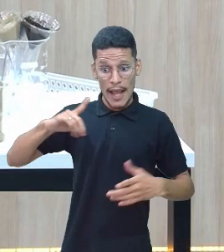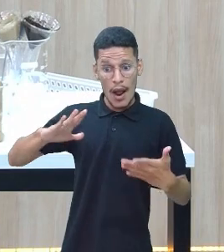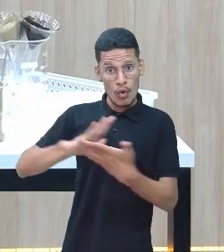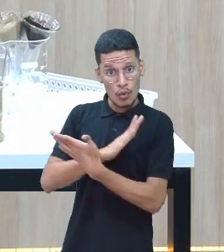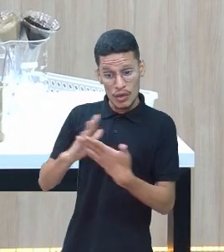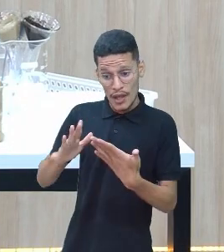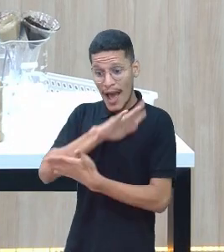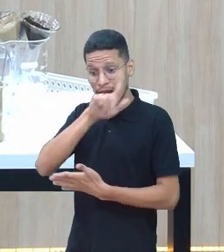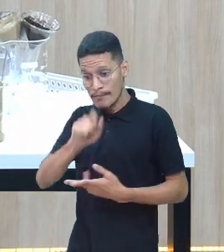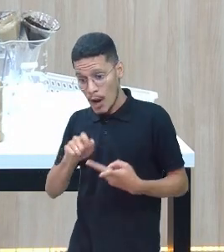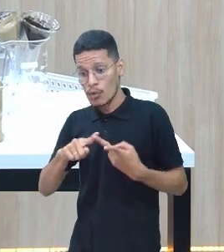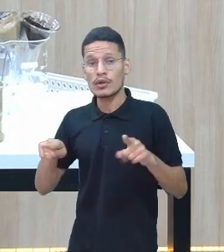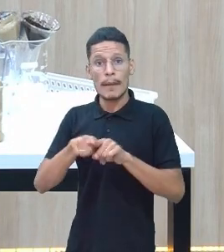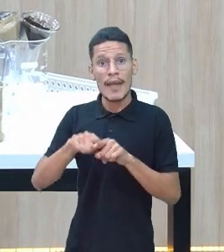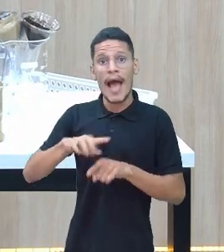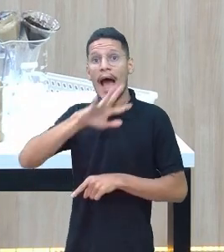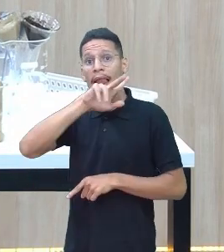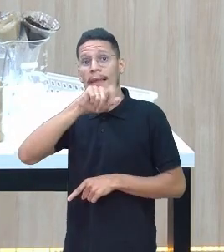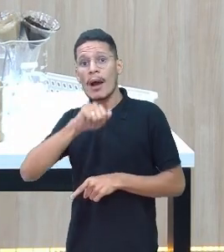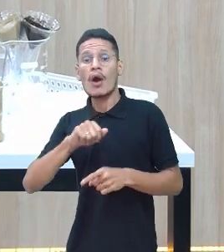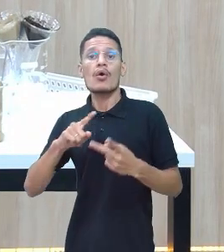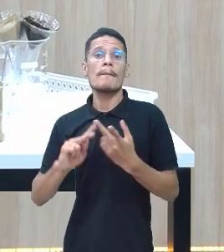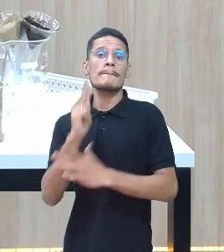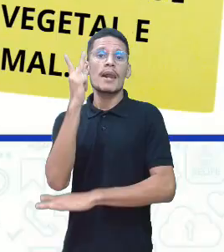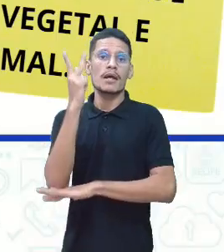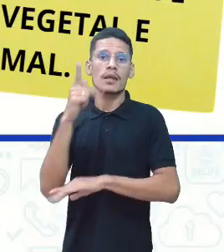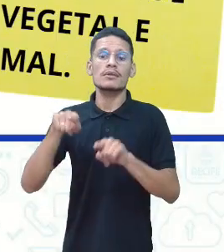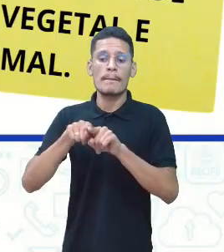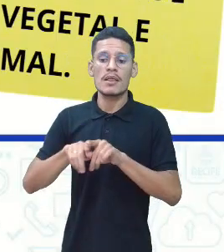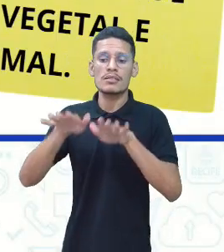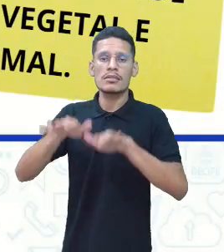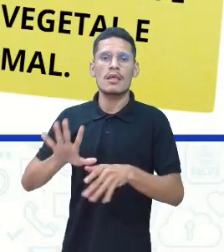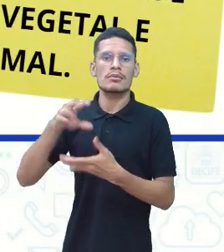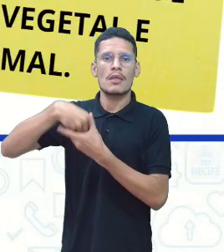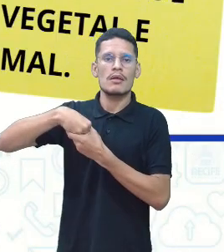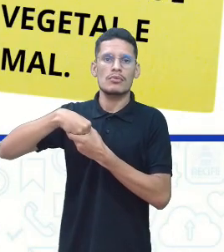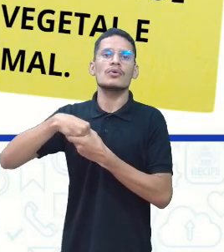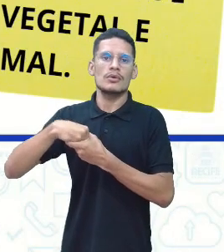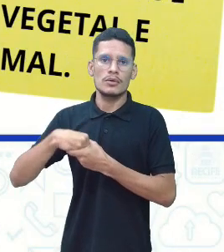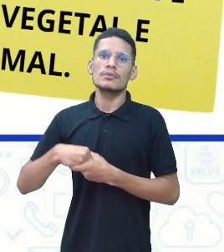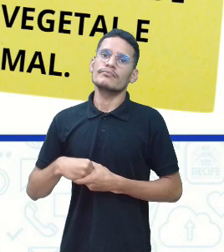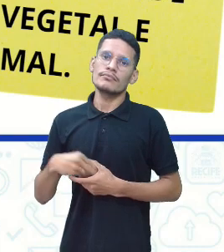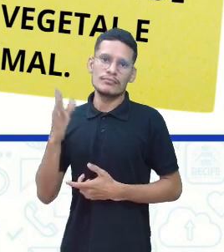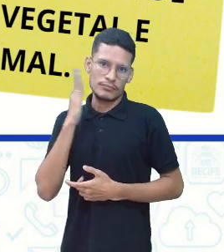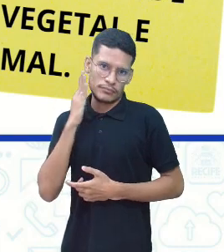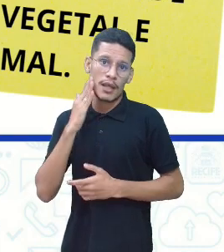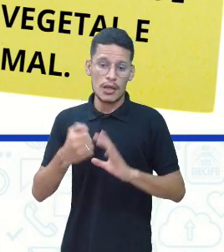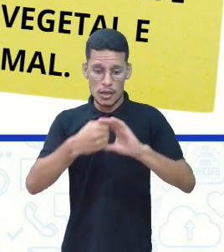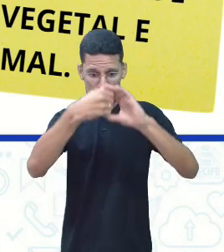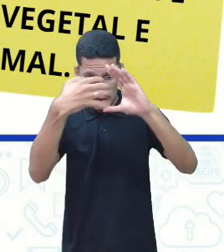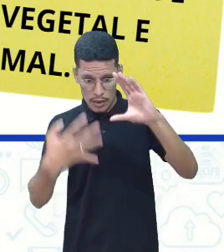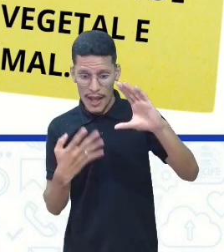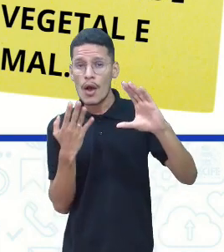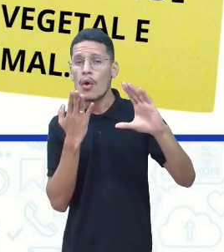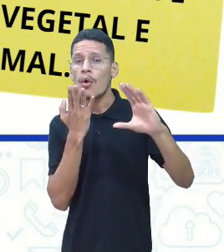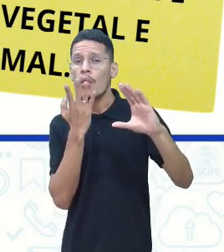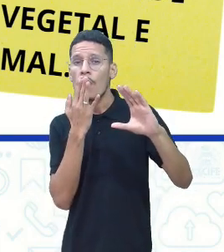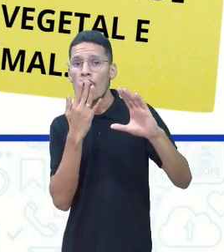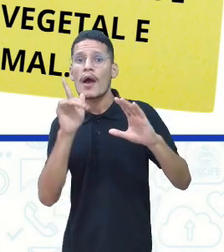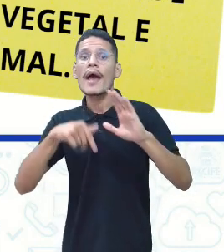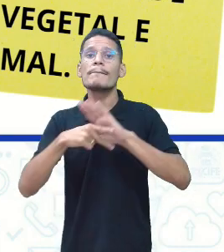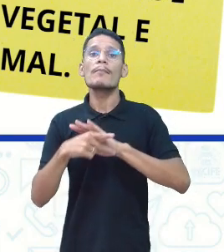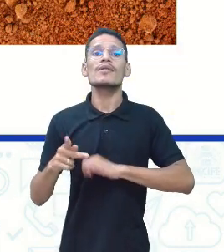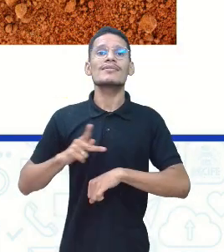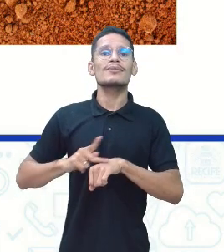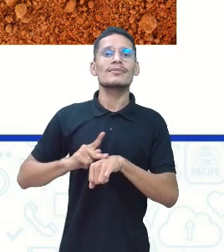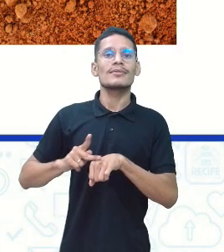de animais e vegetais em decomposição. A tonalidade do solo mífero é bem característica, a gente chama popularmente de terra